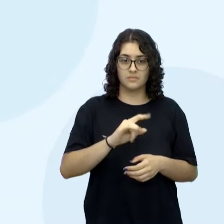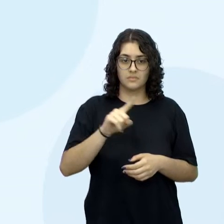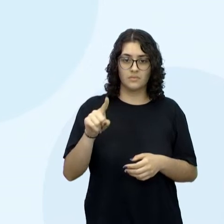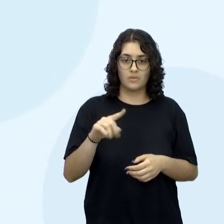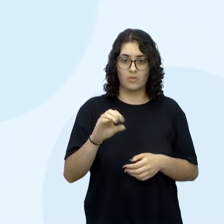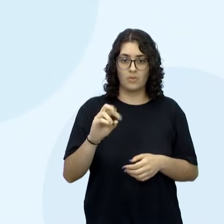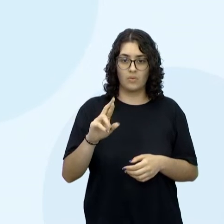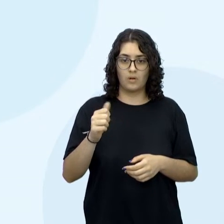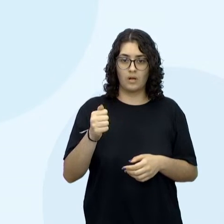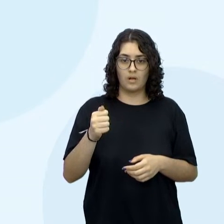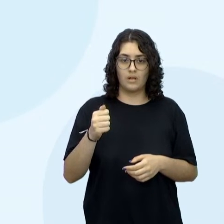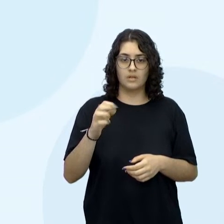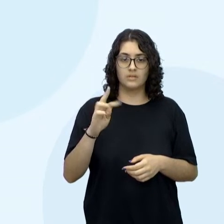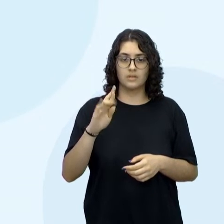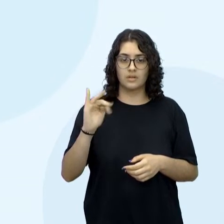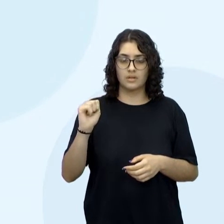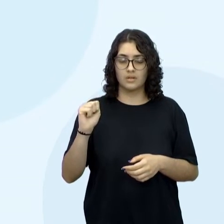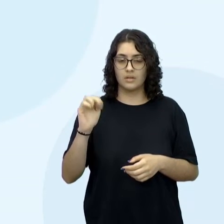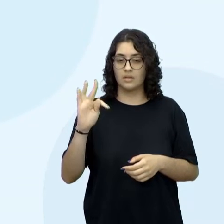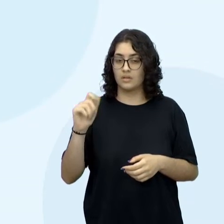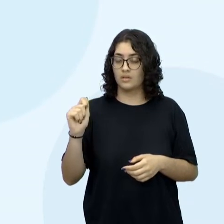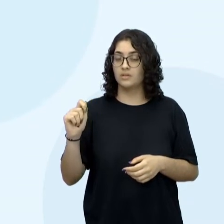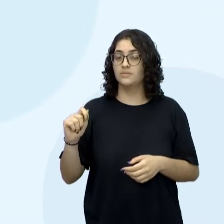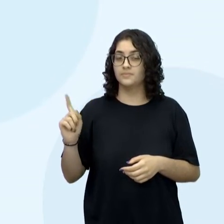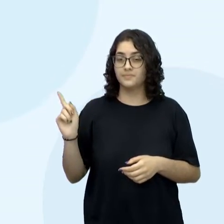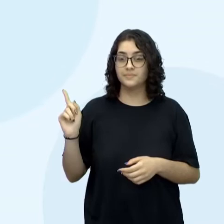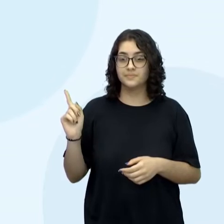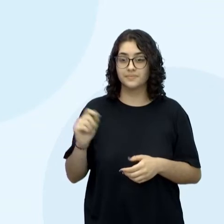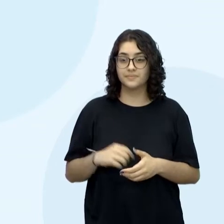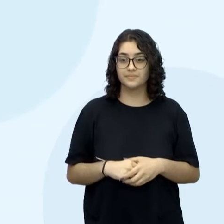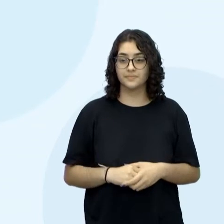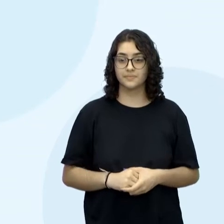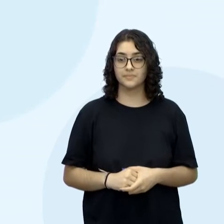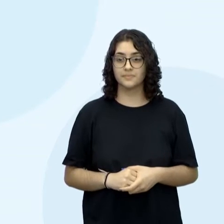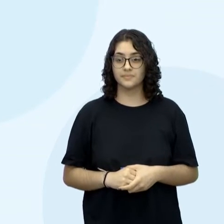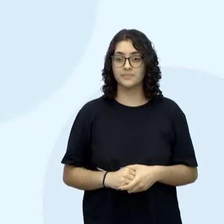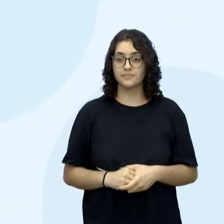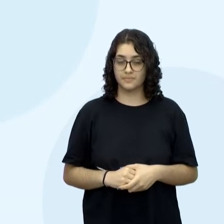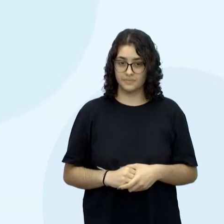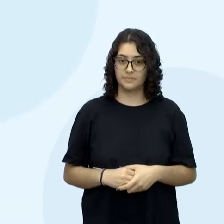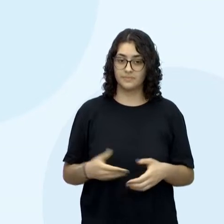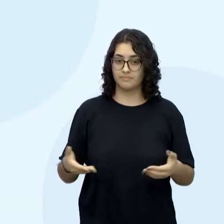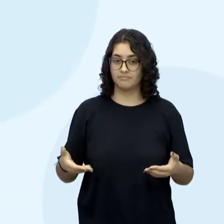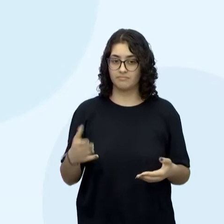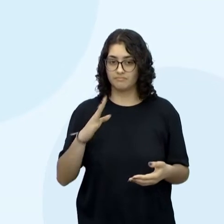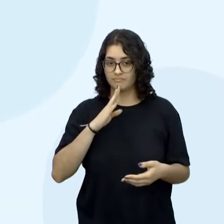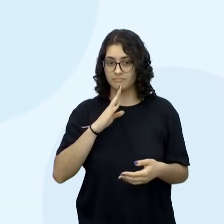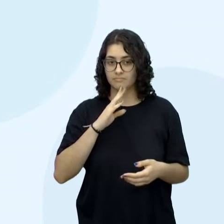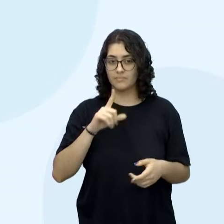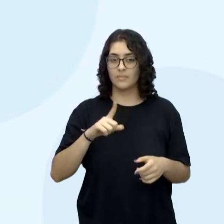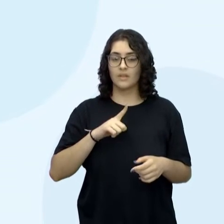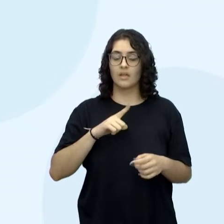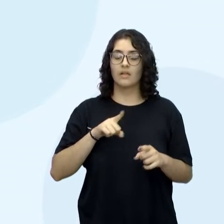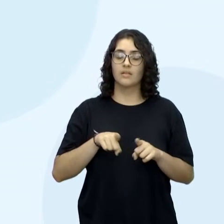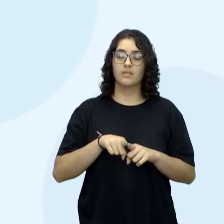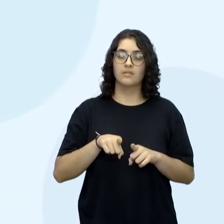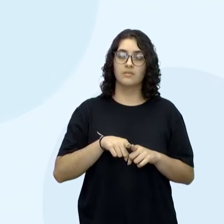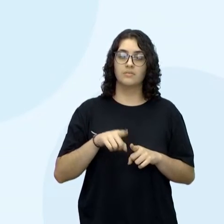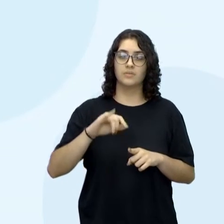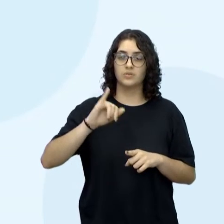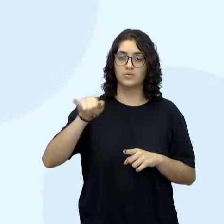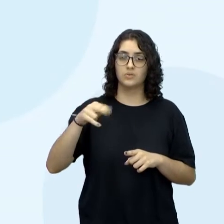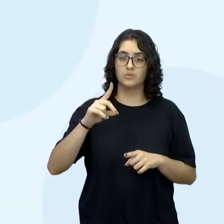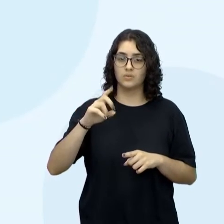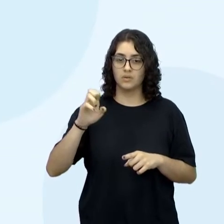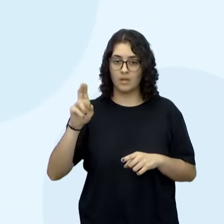zoroastrista, ou seja, da região ali do Golfo Pérsico, onde hoje está o Irã, Iraque ali. Tem um judeu do lado dele e um chinês do